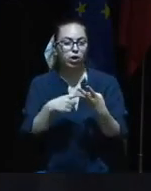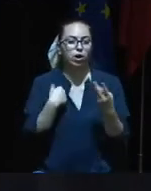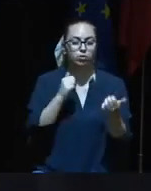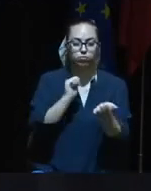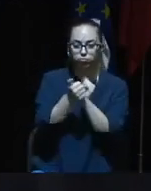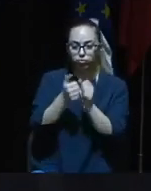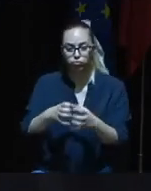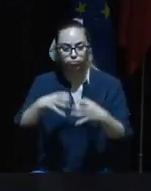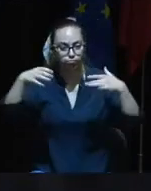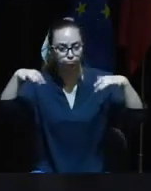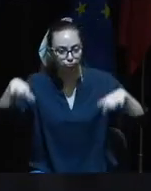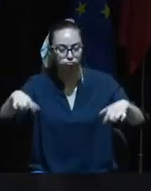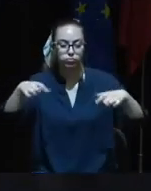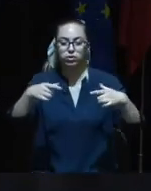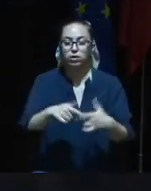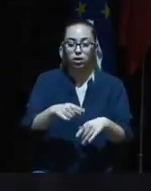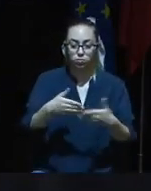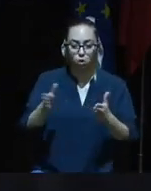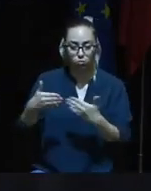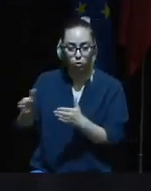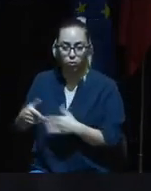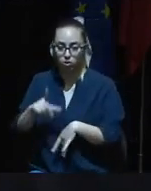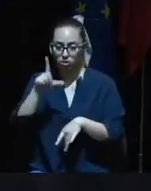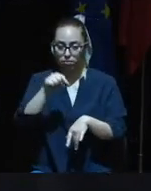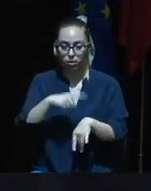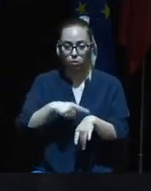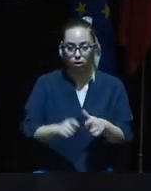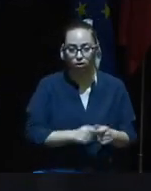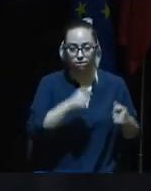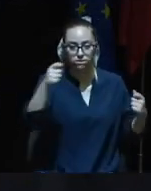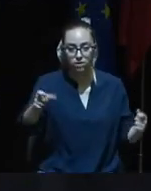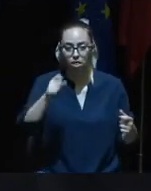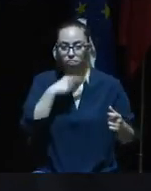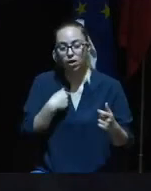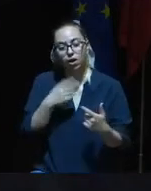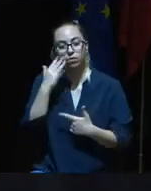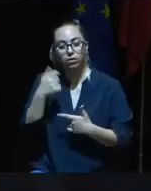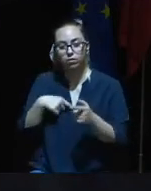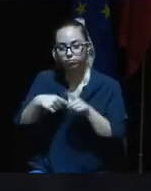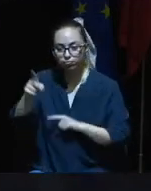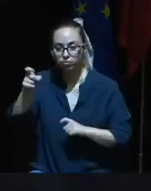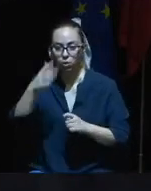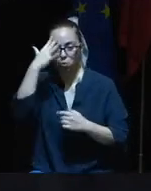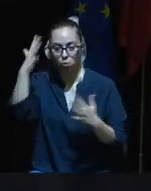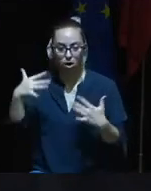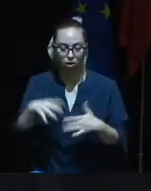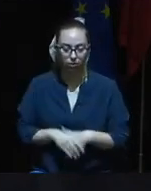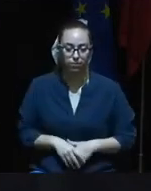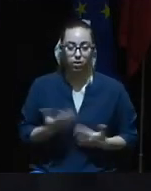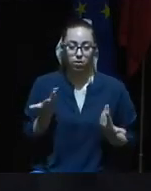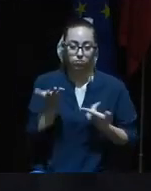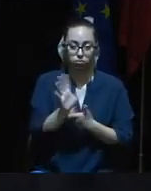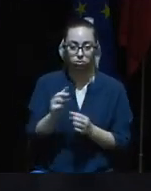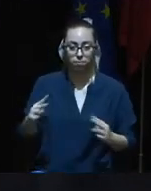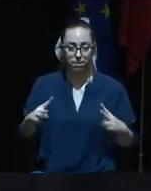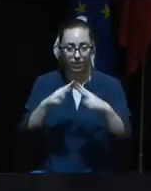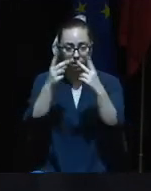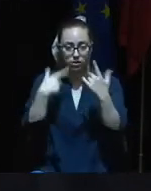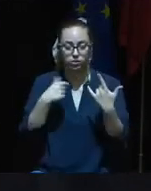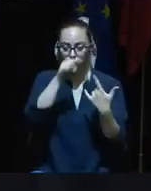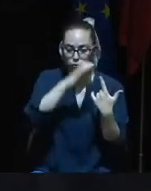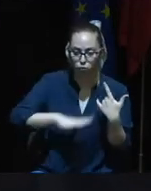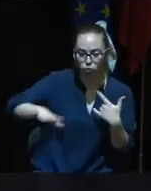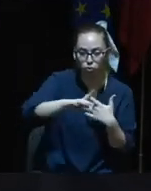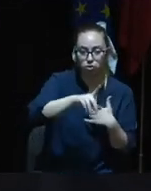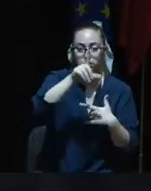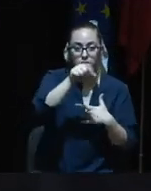polidesportivos e se os seus horários são prolongados para que as pessoas possam buscar neles refúgio em Paris por exemplo os jardins